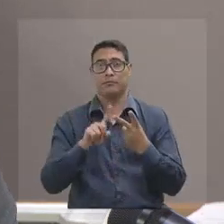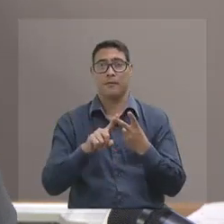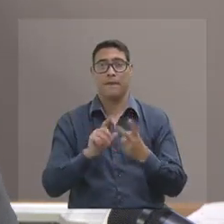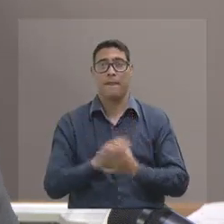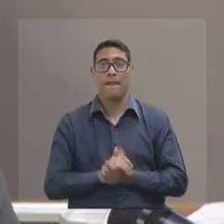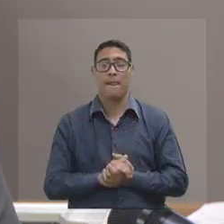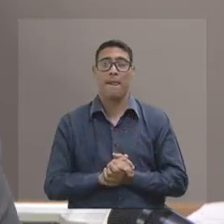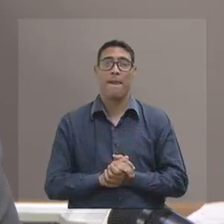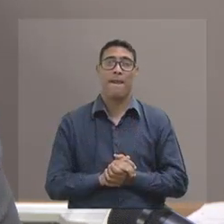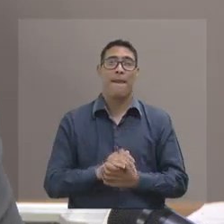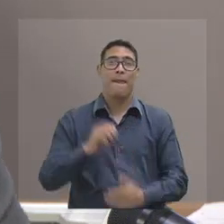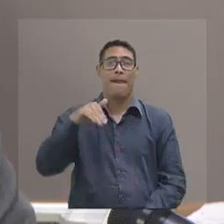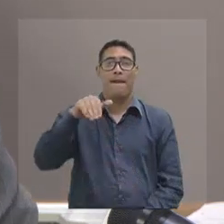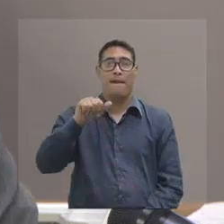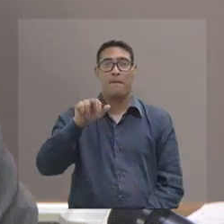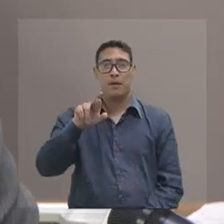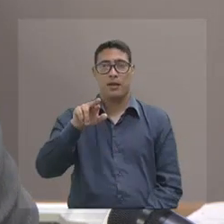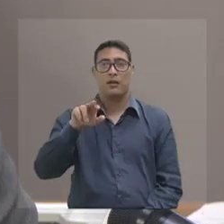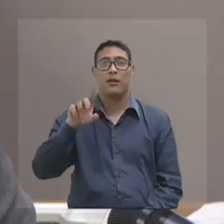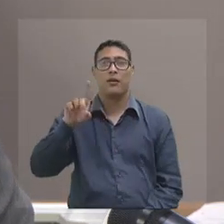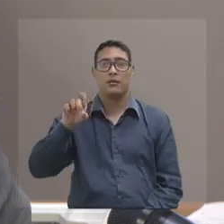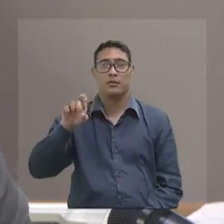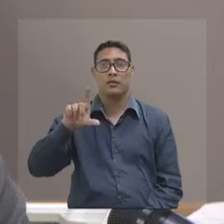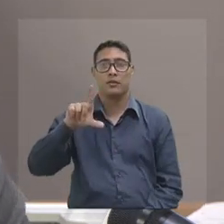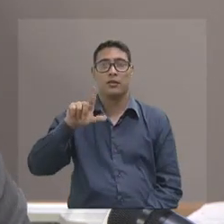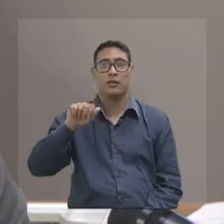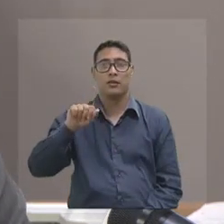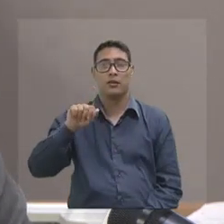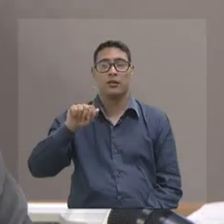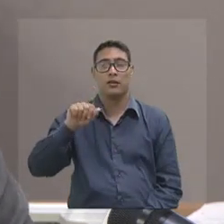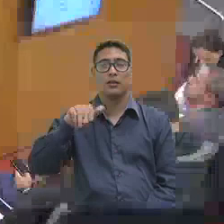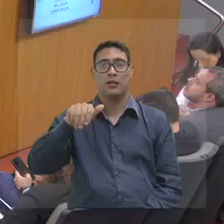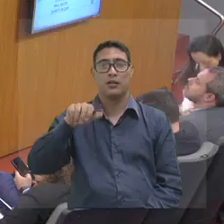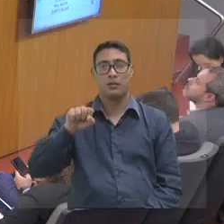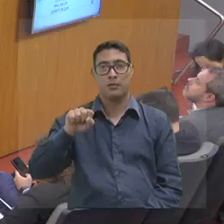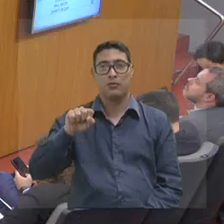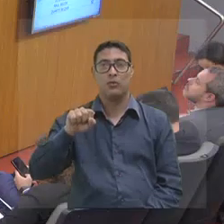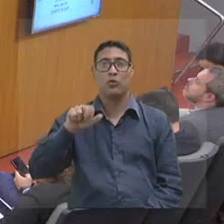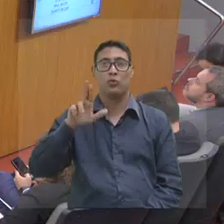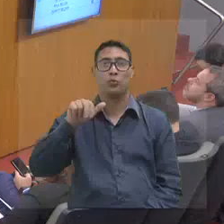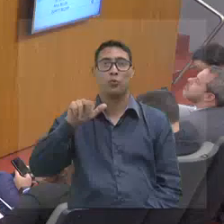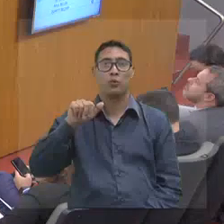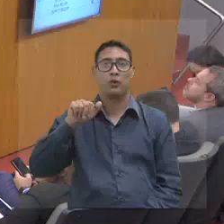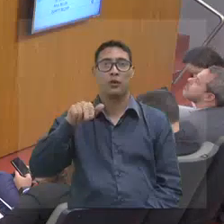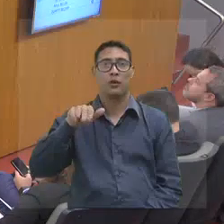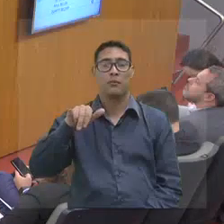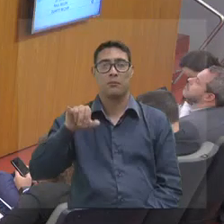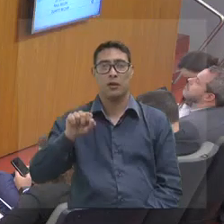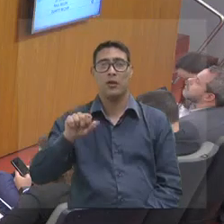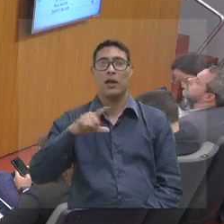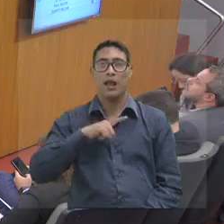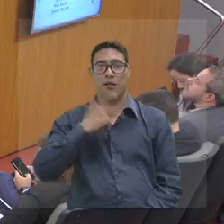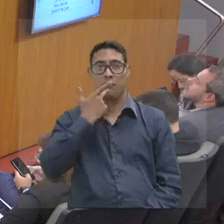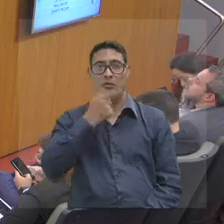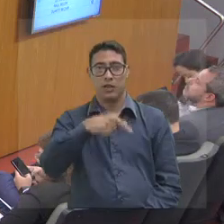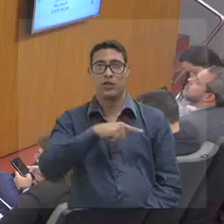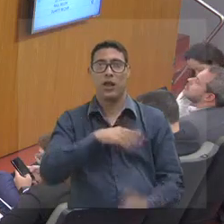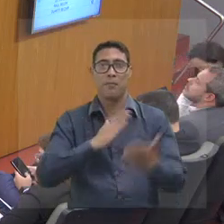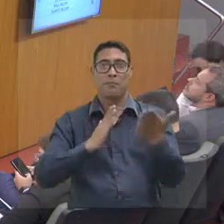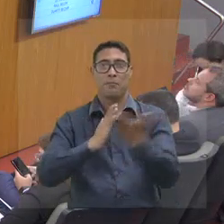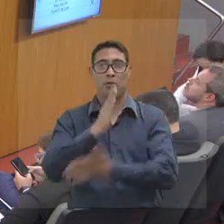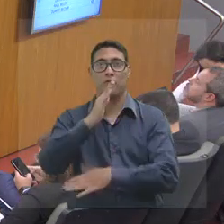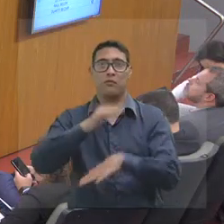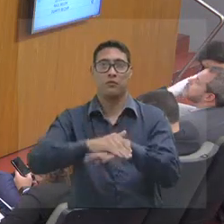marginamos nunca mais deputada Bia veio aqui e colocou e realmente nós aprovamos uma lei aqui é